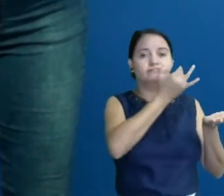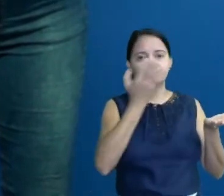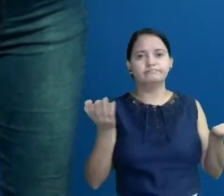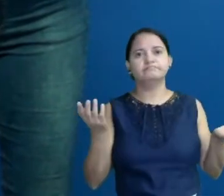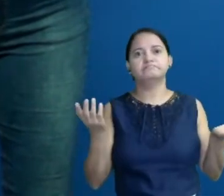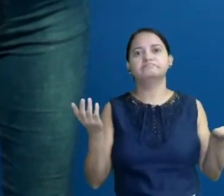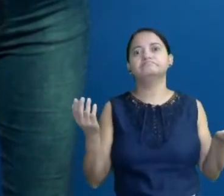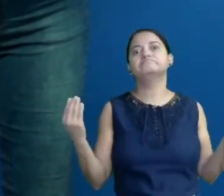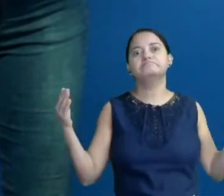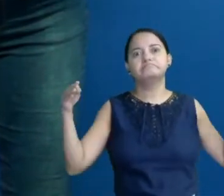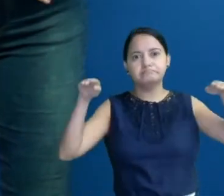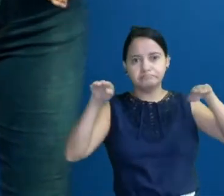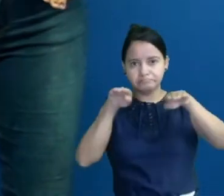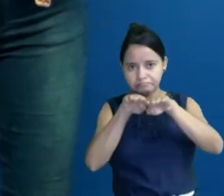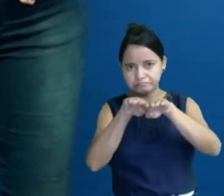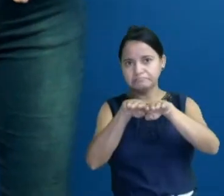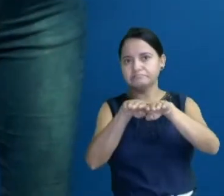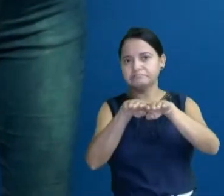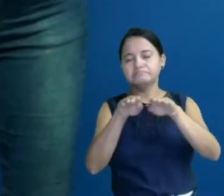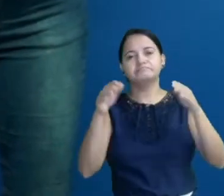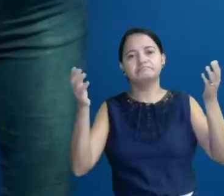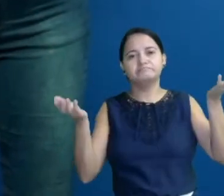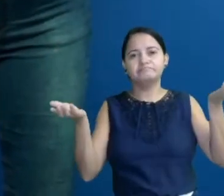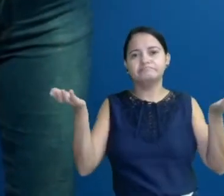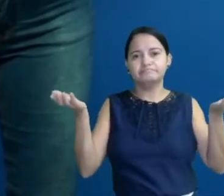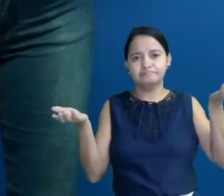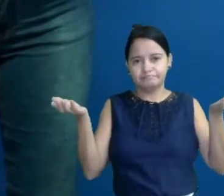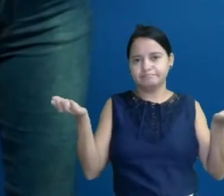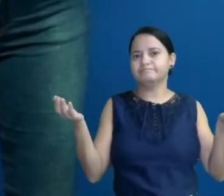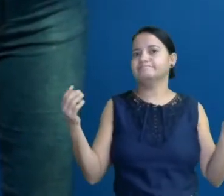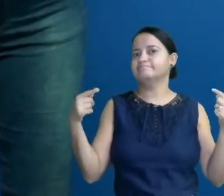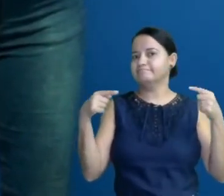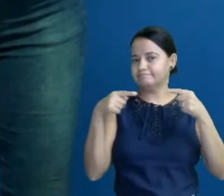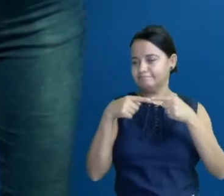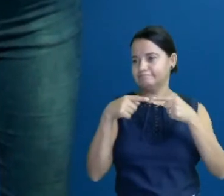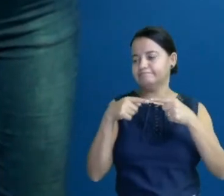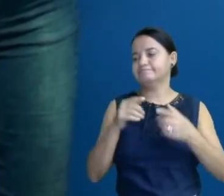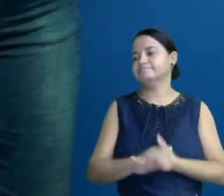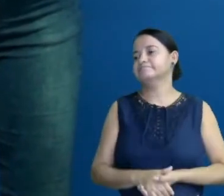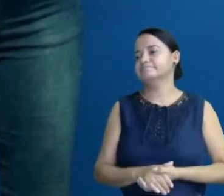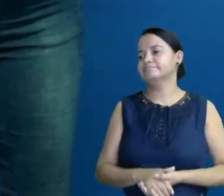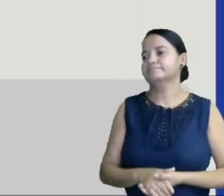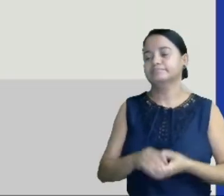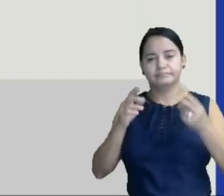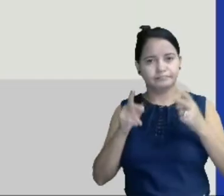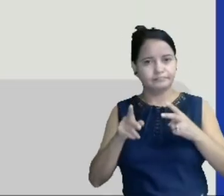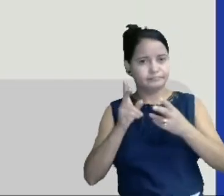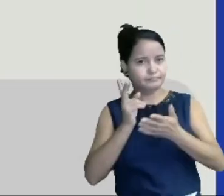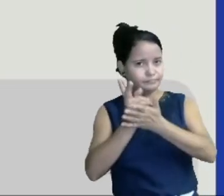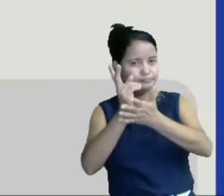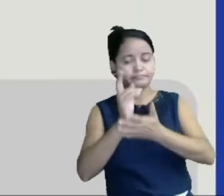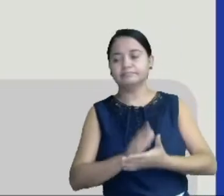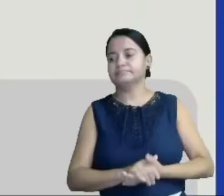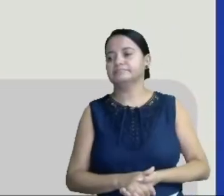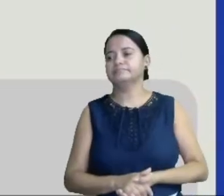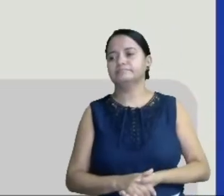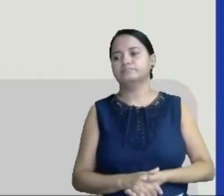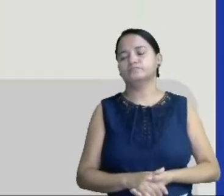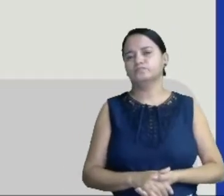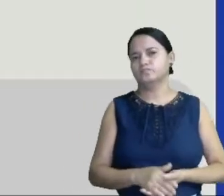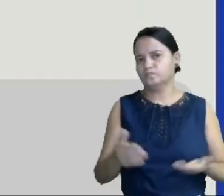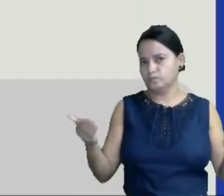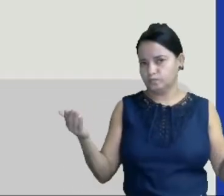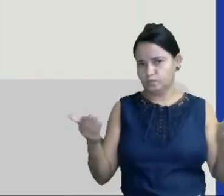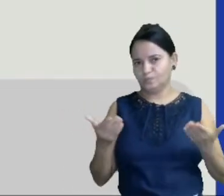é essa relação de comparação quando a gente vem para a ideia de equivalência Beleza então vamos lá continuar aí a desigualdade